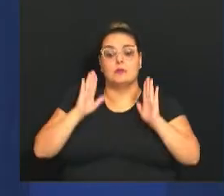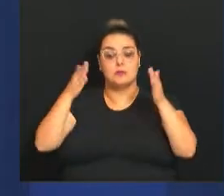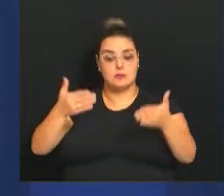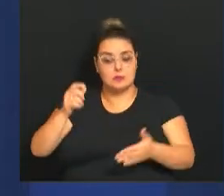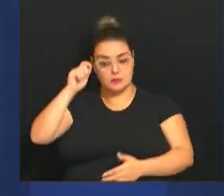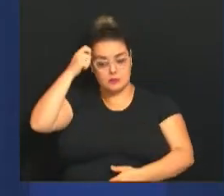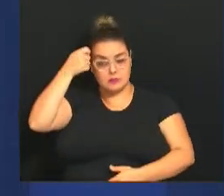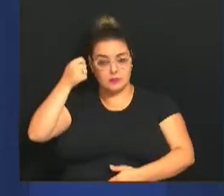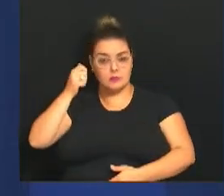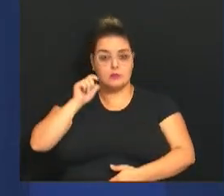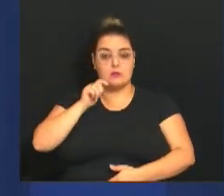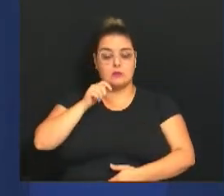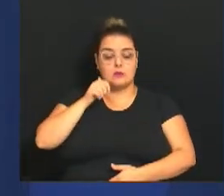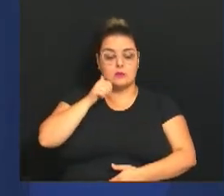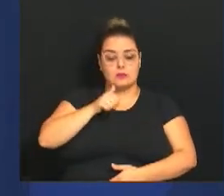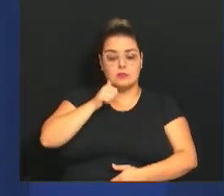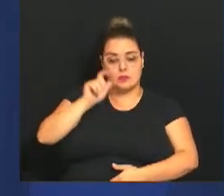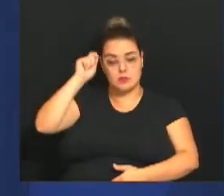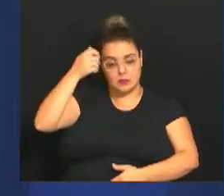para essa